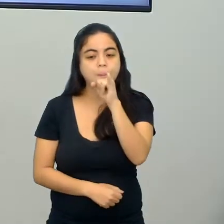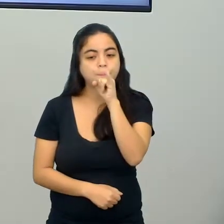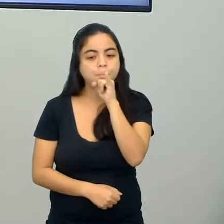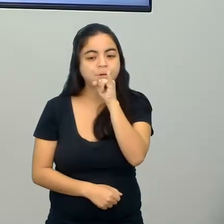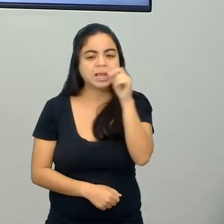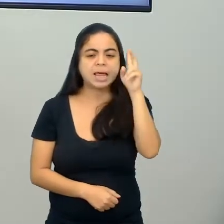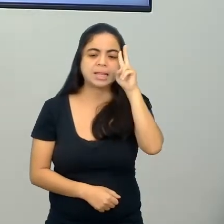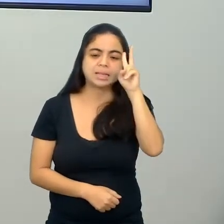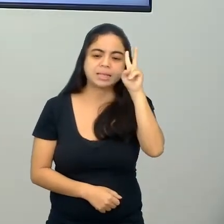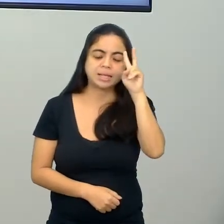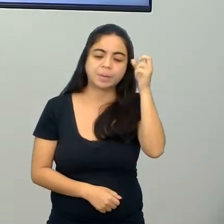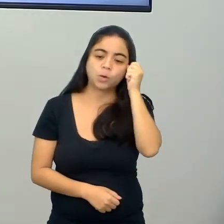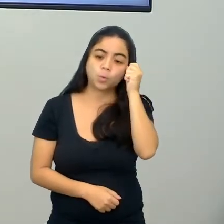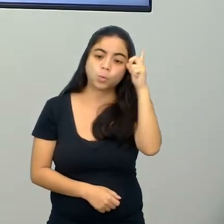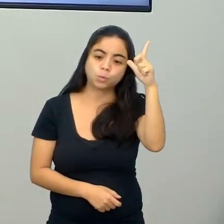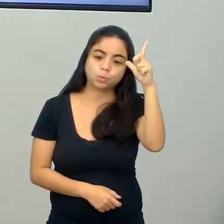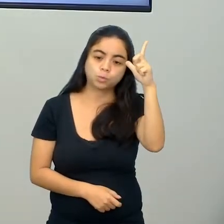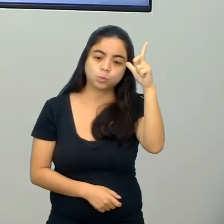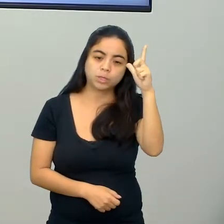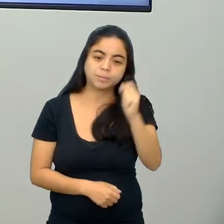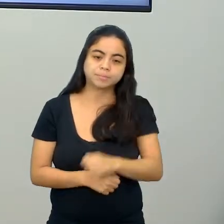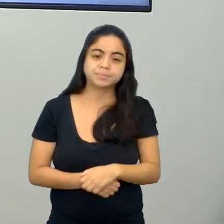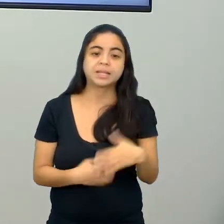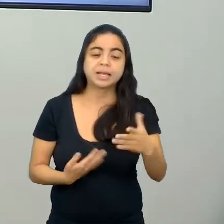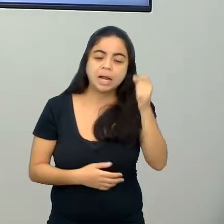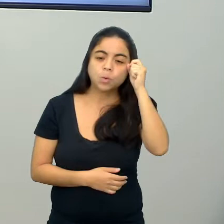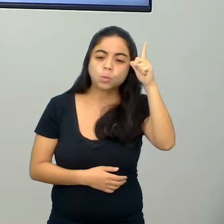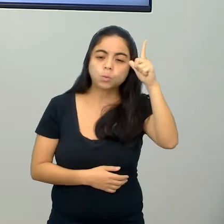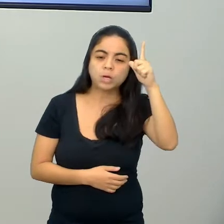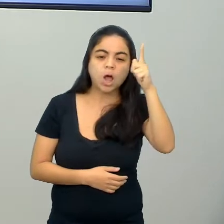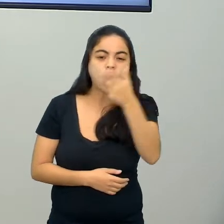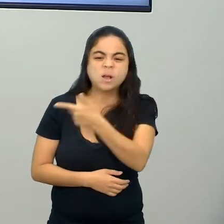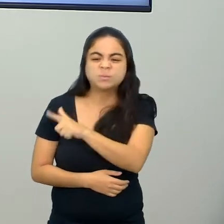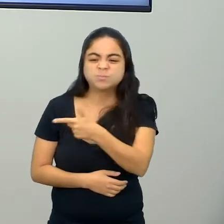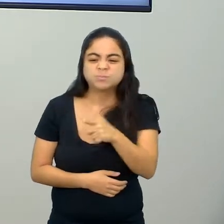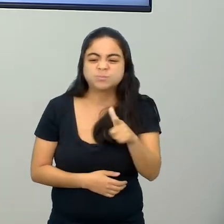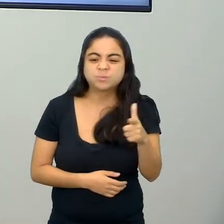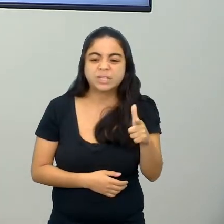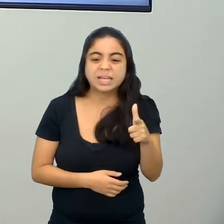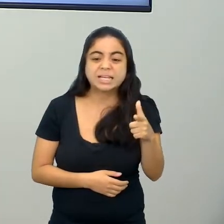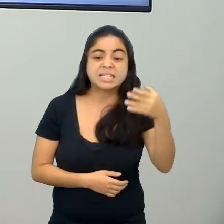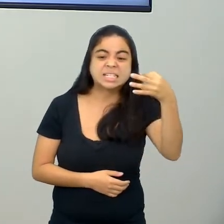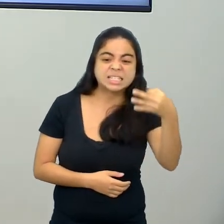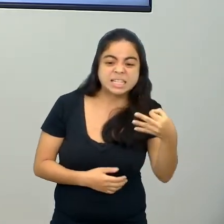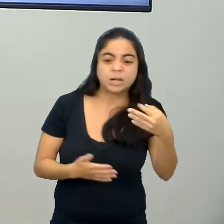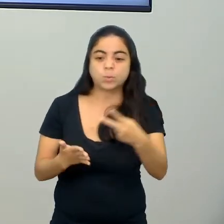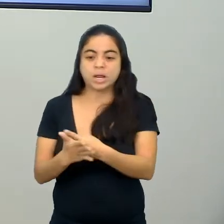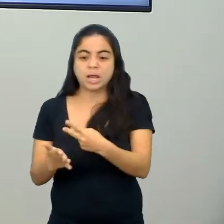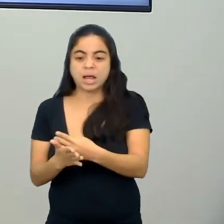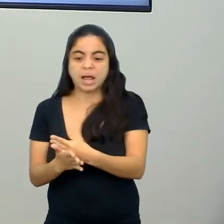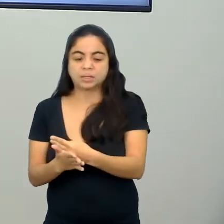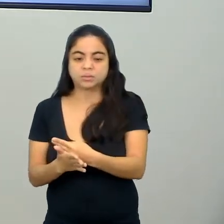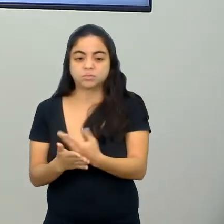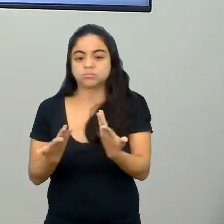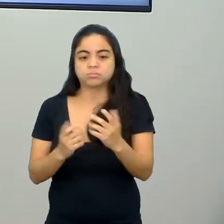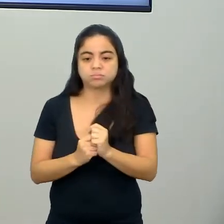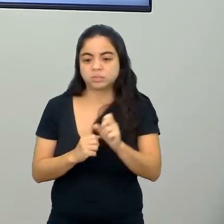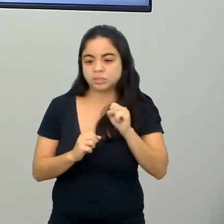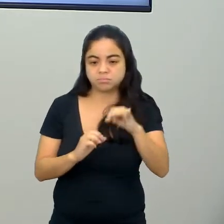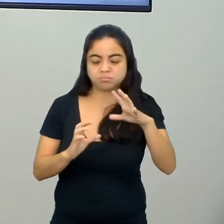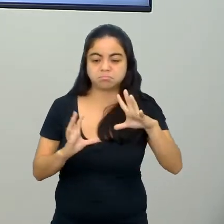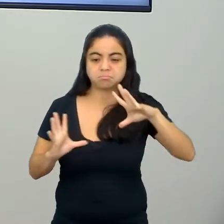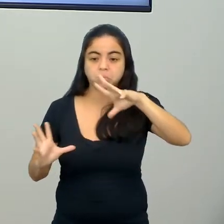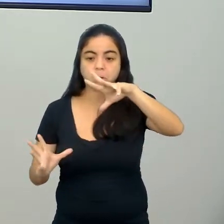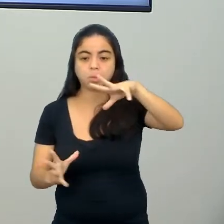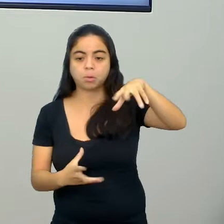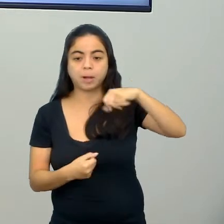sobre cultura? E aí a gente falou assim, na cultura, quando a gente fala que não existe essa noção de certo e errado, se você pensar no global, por